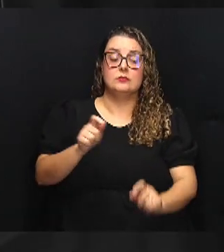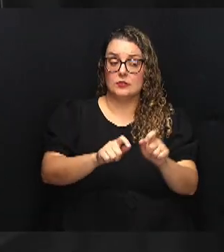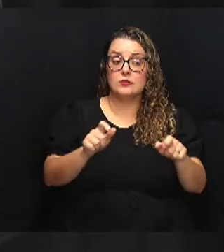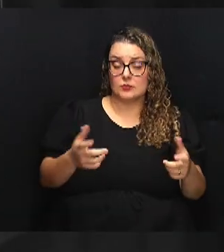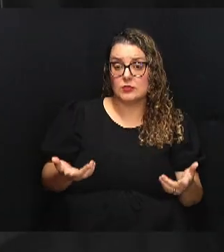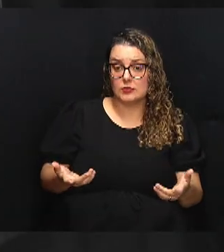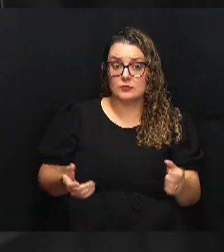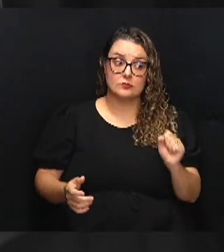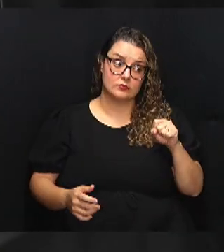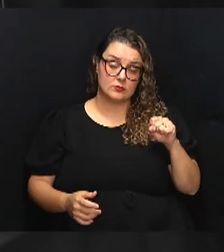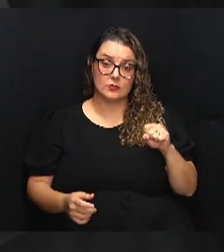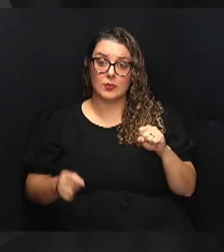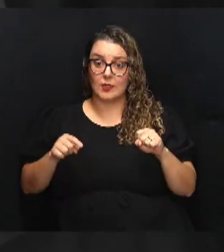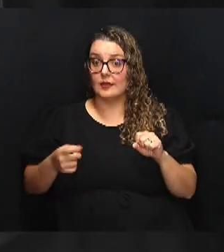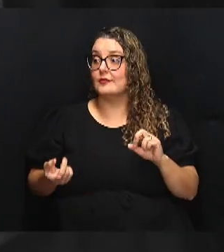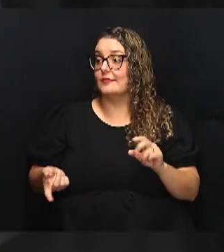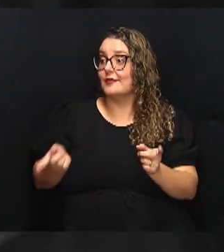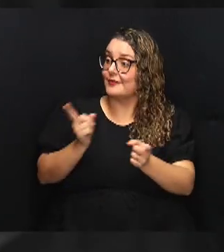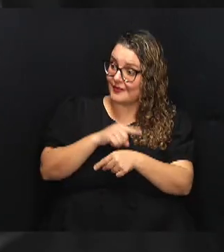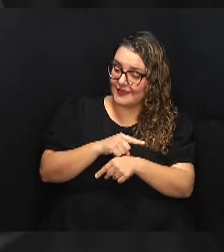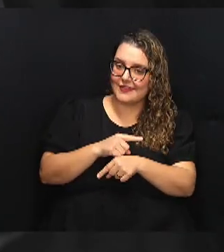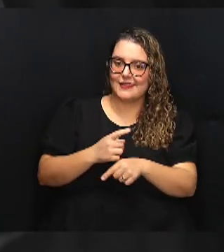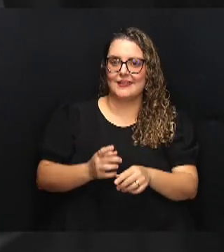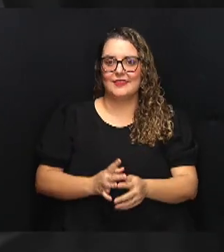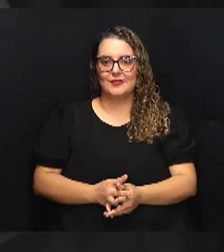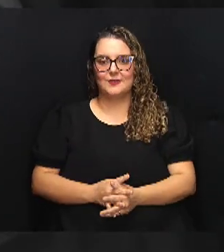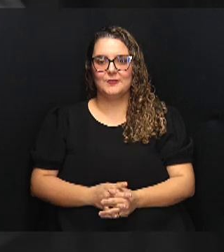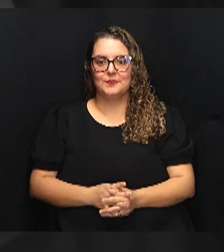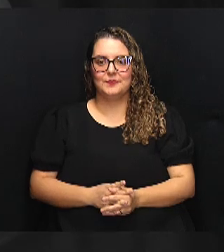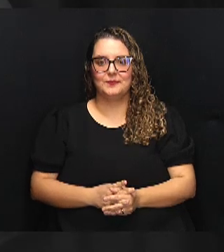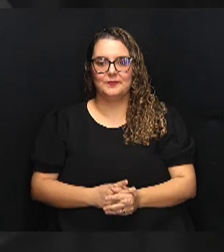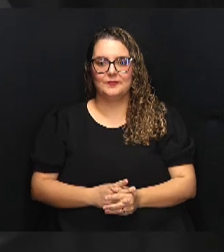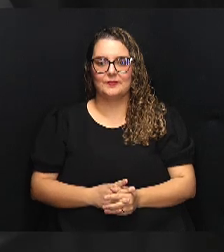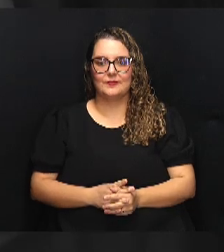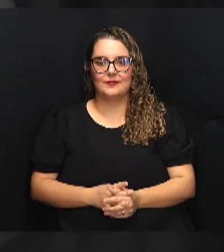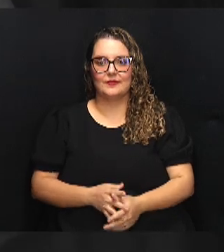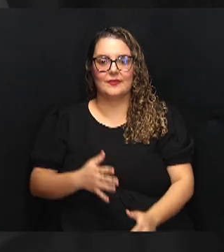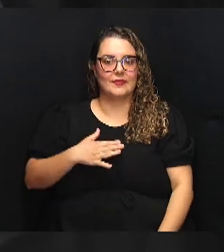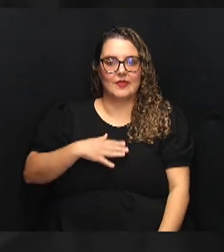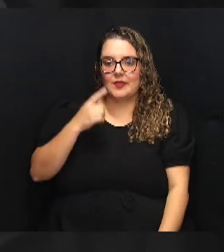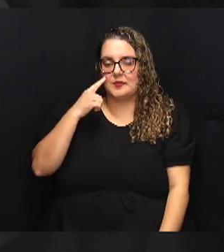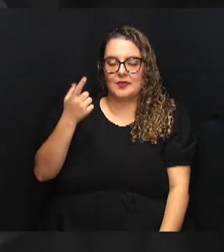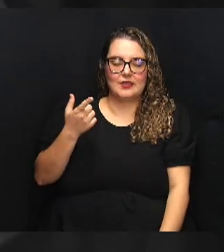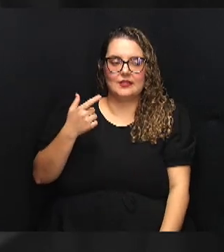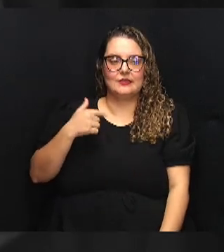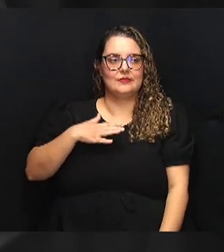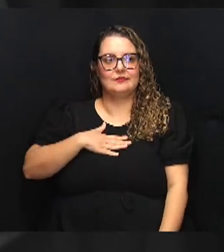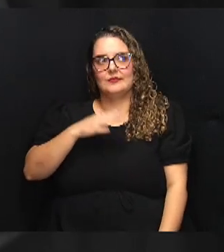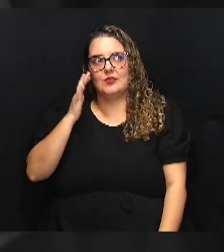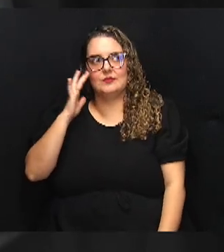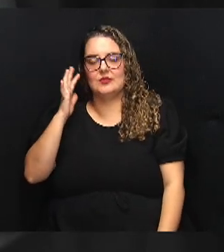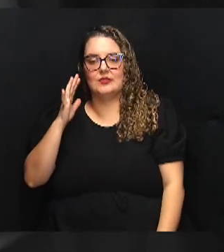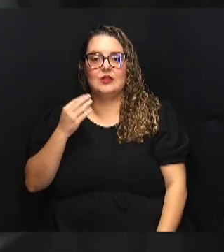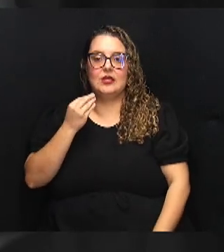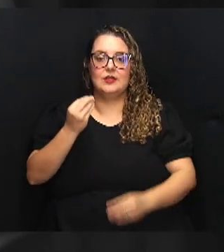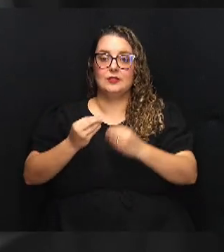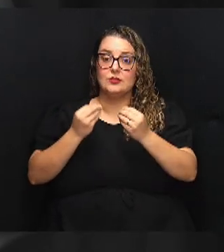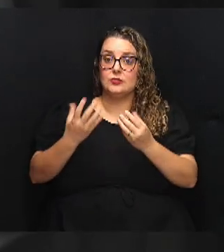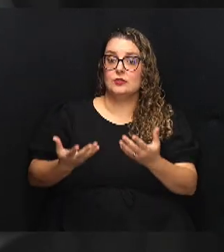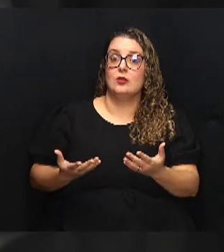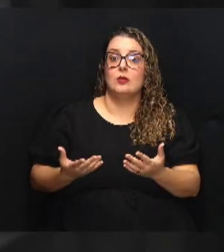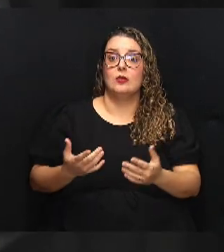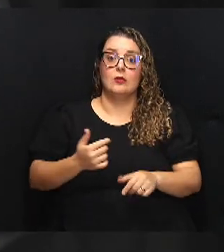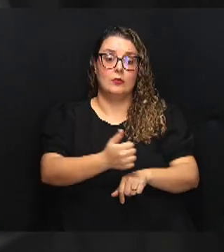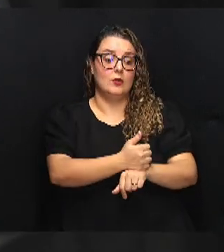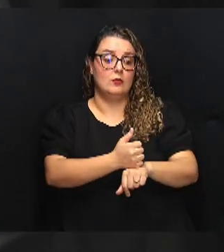né? Esse foi ao contrário, esse foi das minhas ideias, dos meus pensamentos, de como poder ter